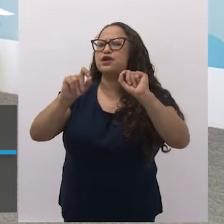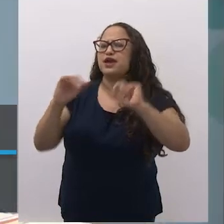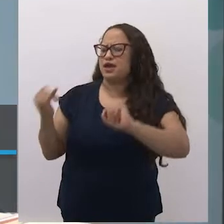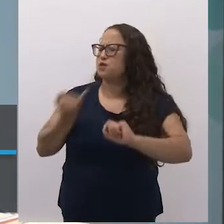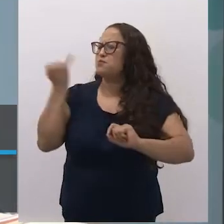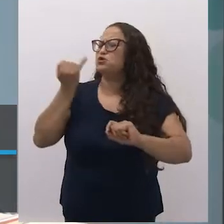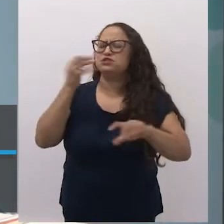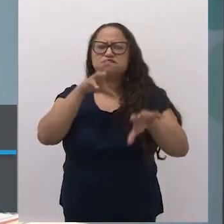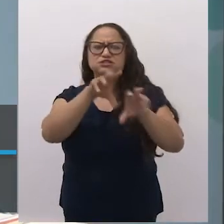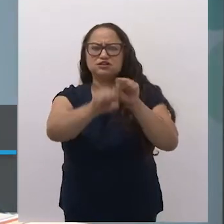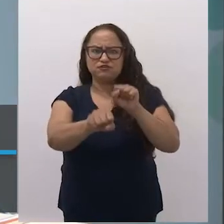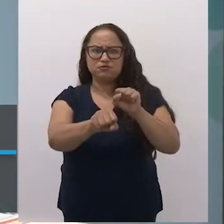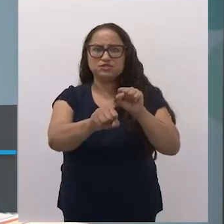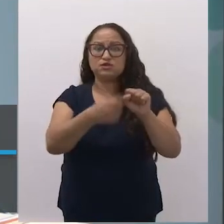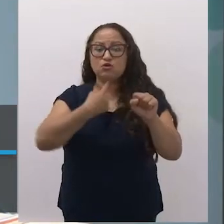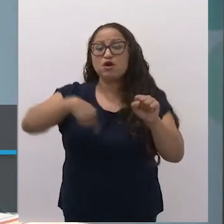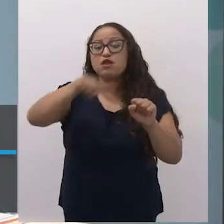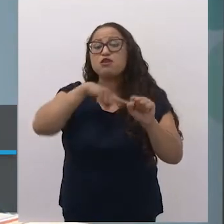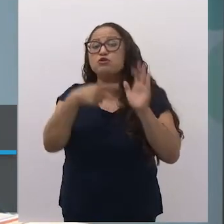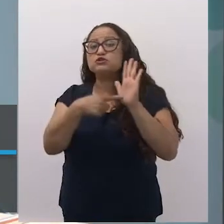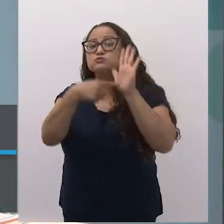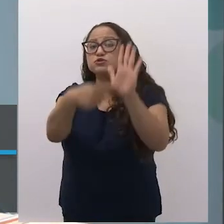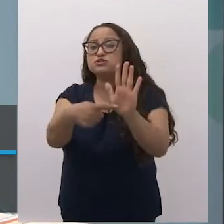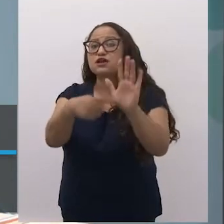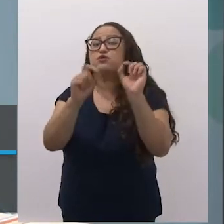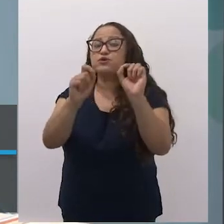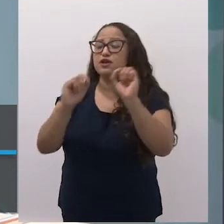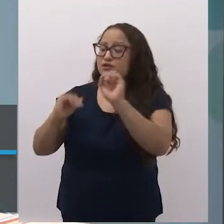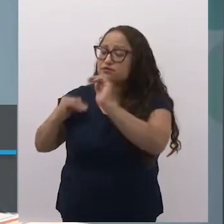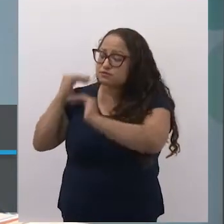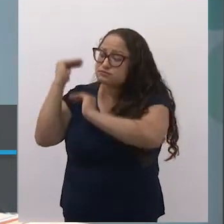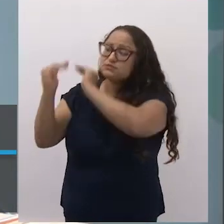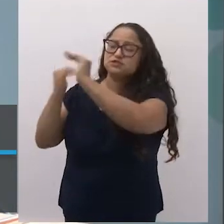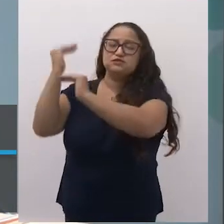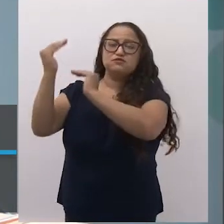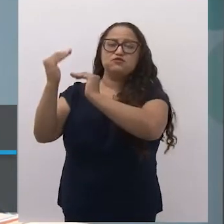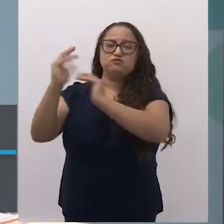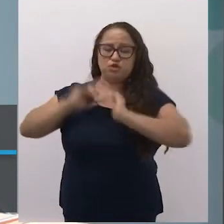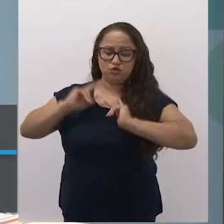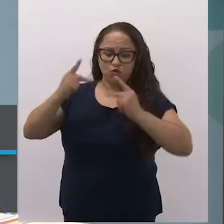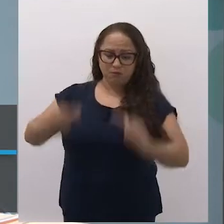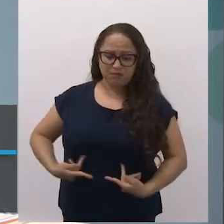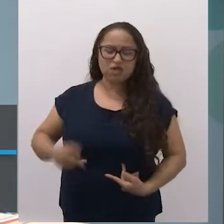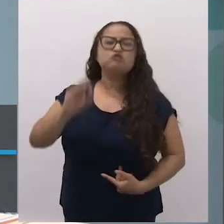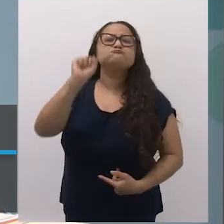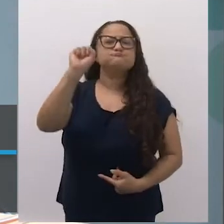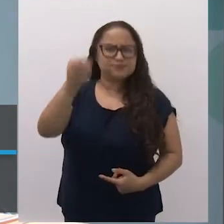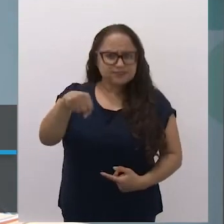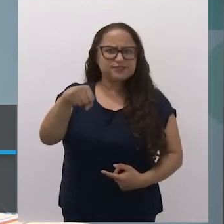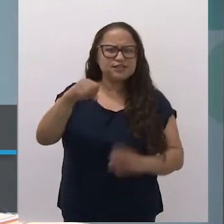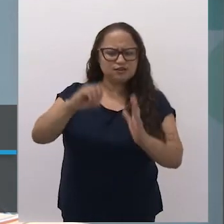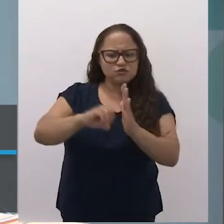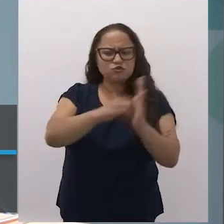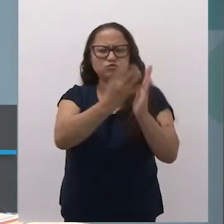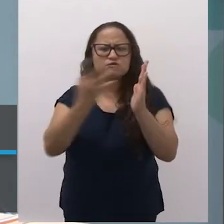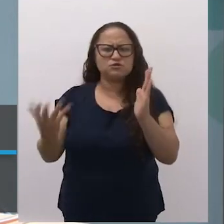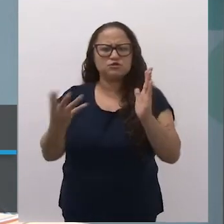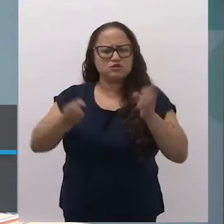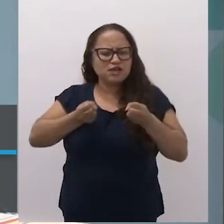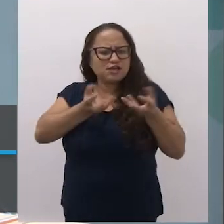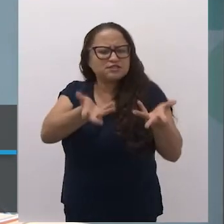hoje, nós mostrarmos que desenvolvimento humano, sim, está presente no currículo em ação, é um